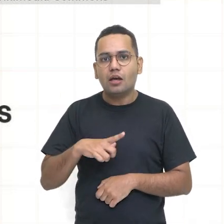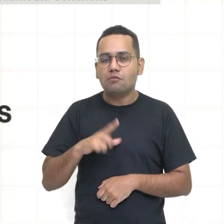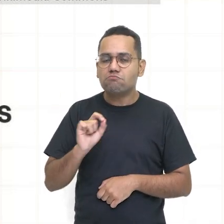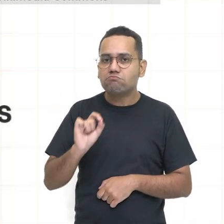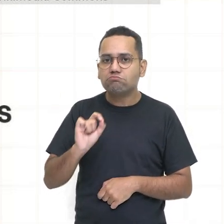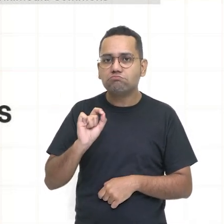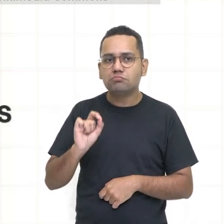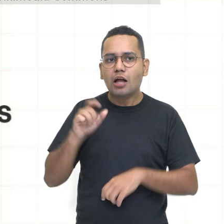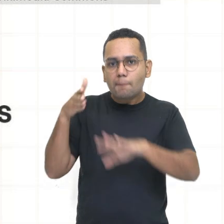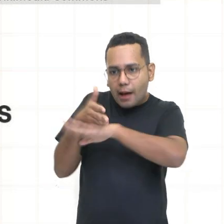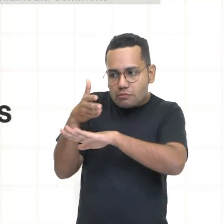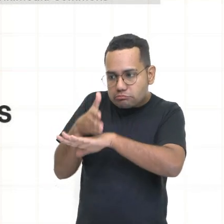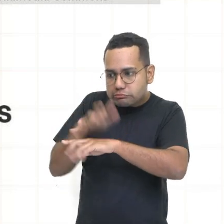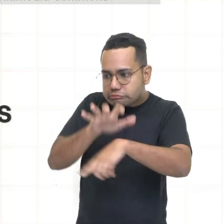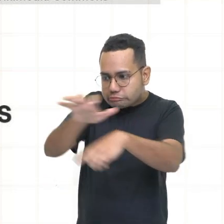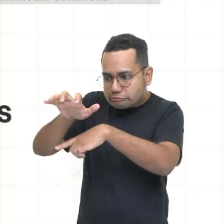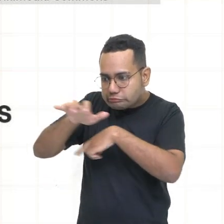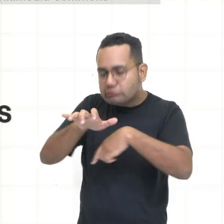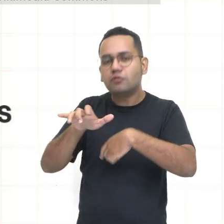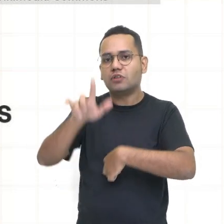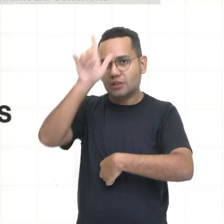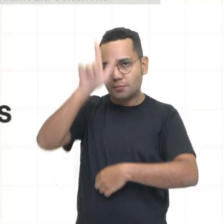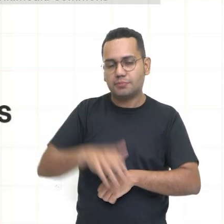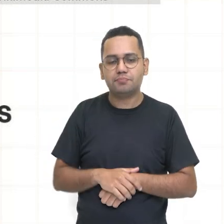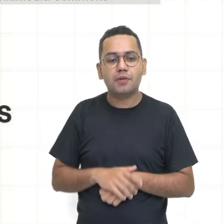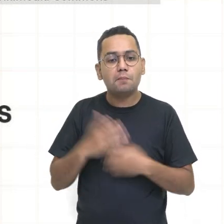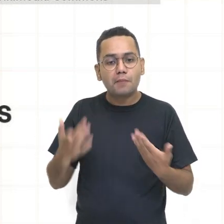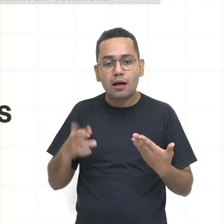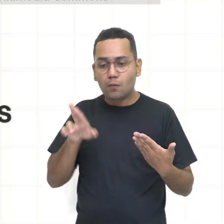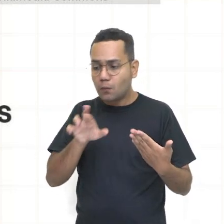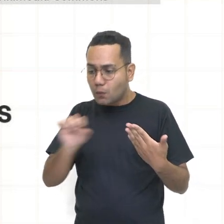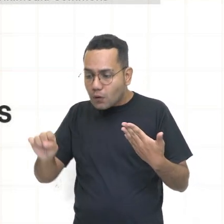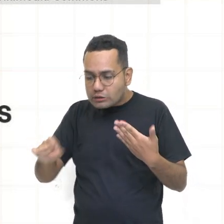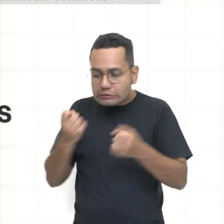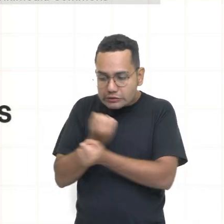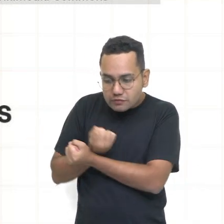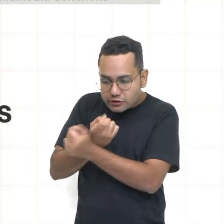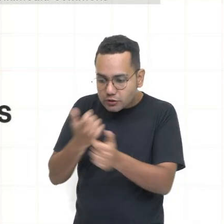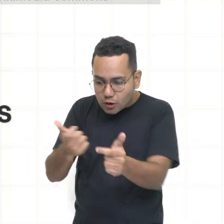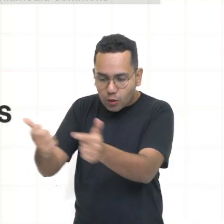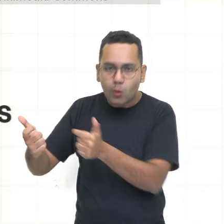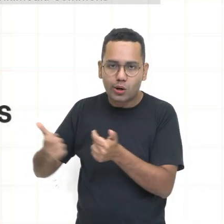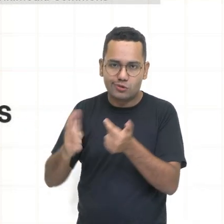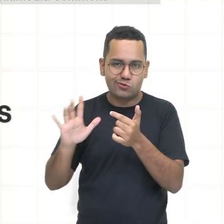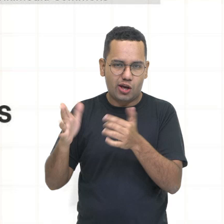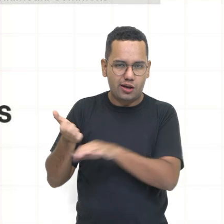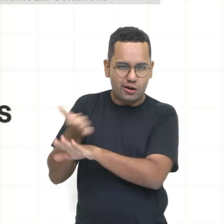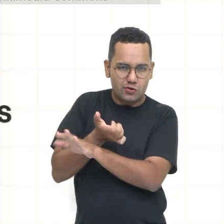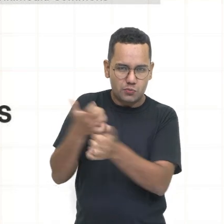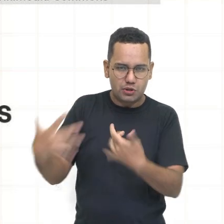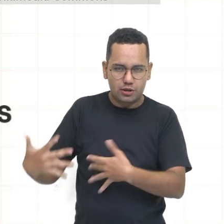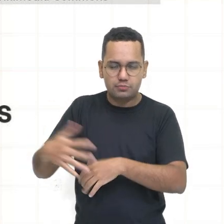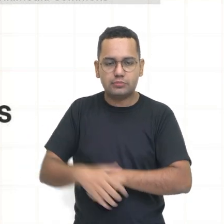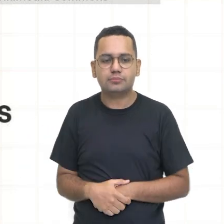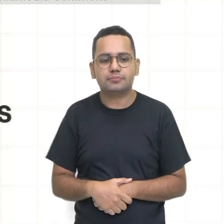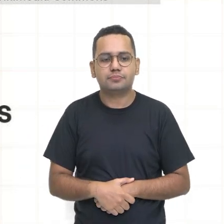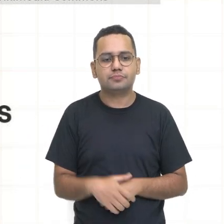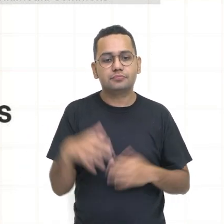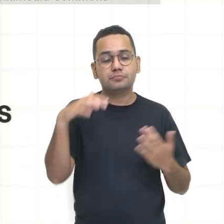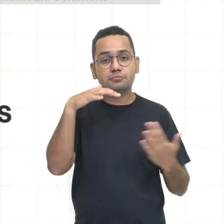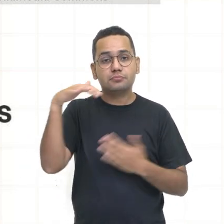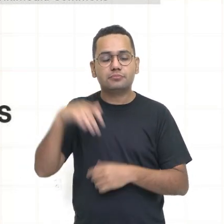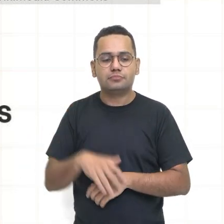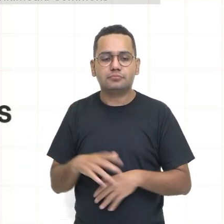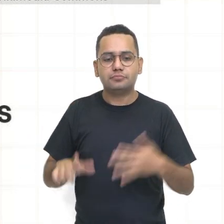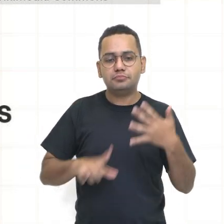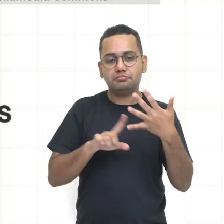alemãs. Então, os soviéticos vão reagir defendendo esses pontos estratégicos, ok? Então, forças alemãs